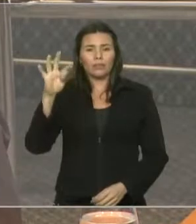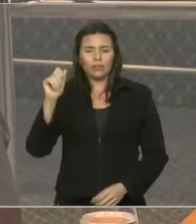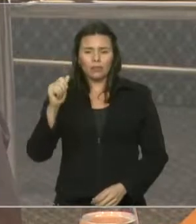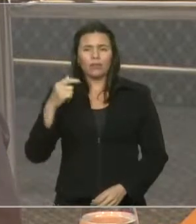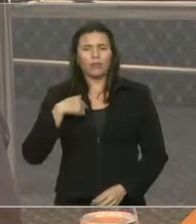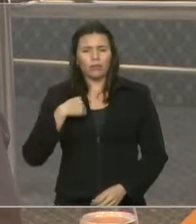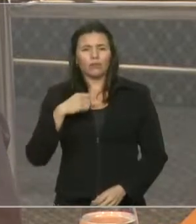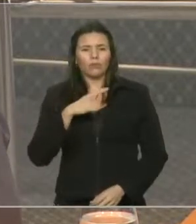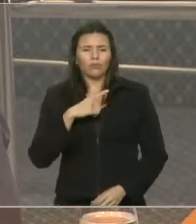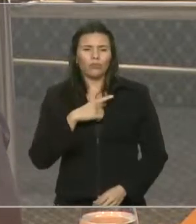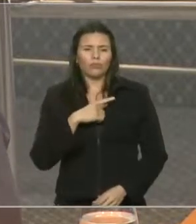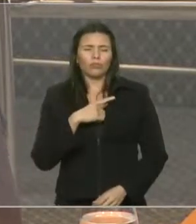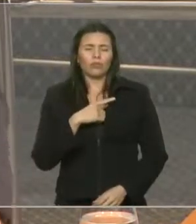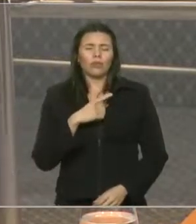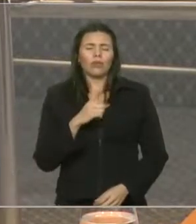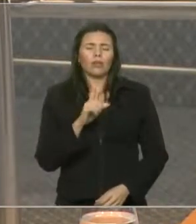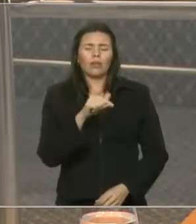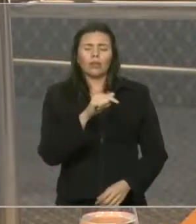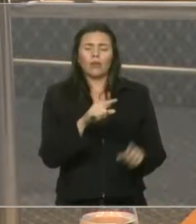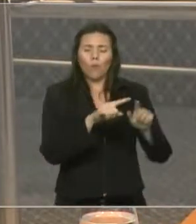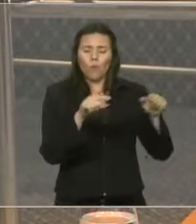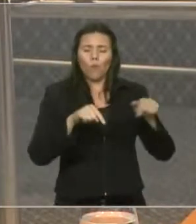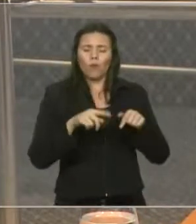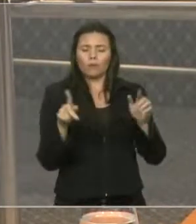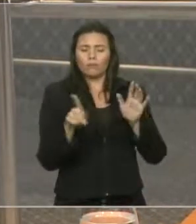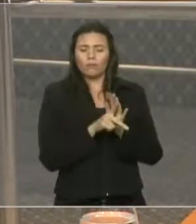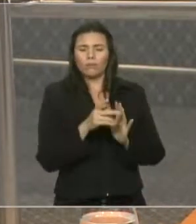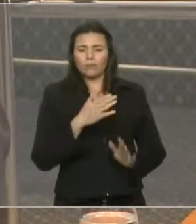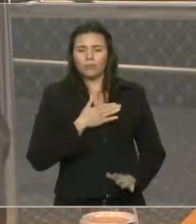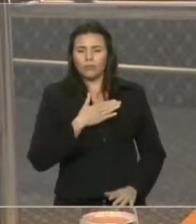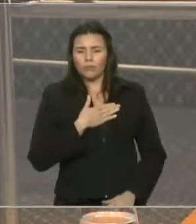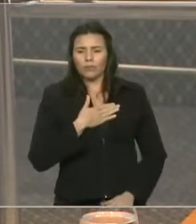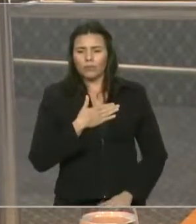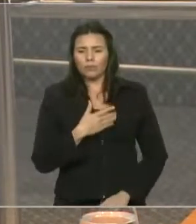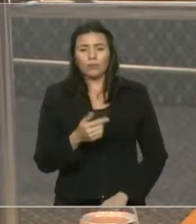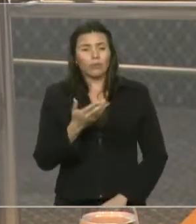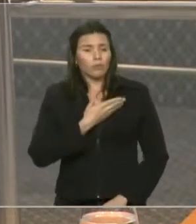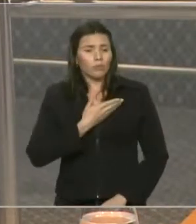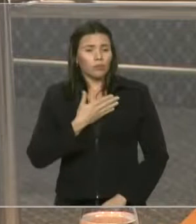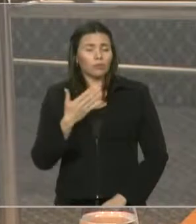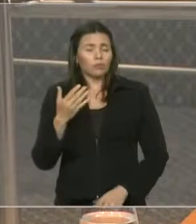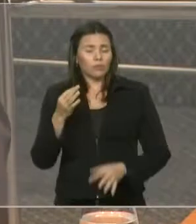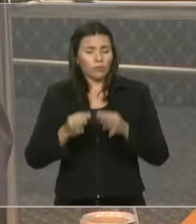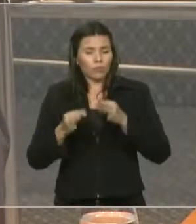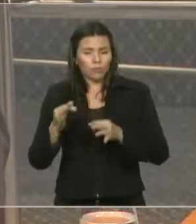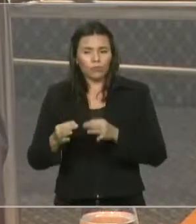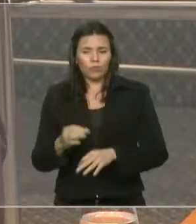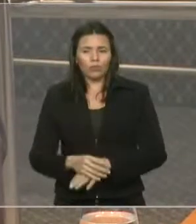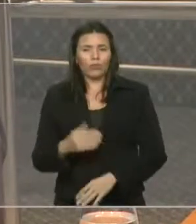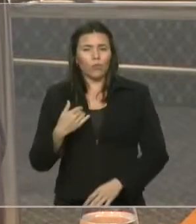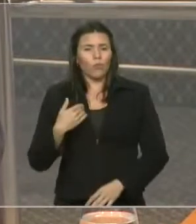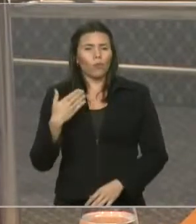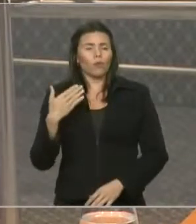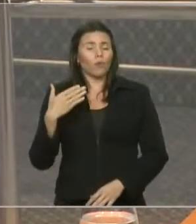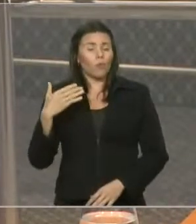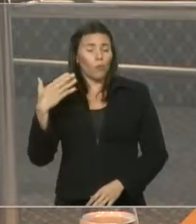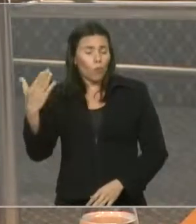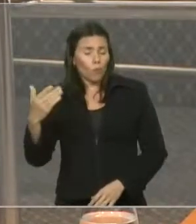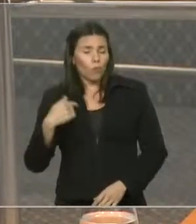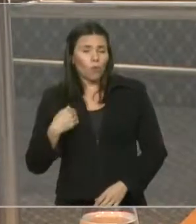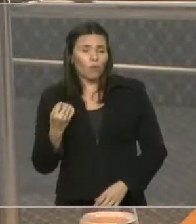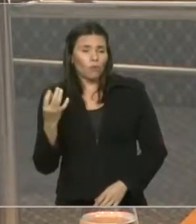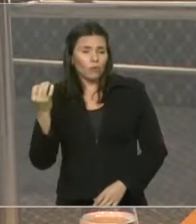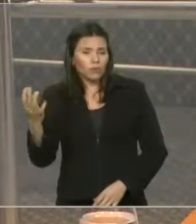Bons. E desse quarto, que é até de um amigo meu, juiz aqui, que ele cedia quando eu viajava e o quarto ficava à